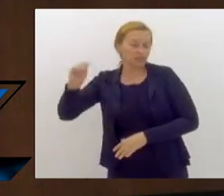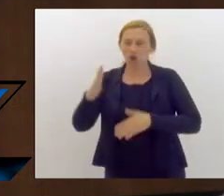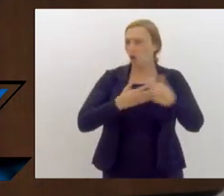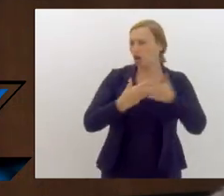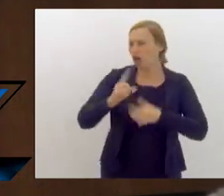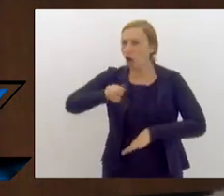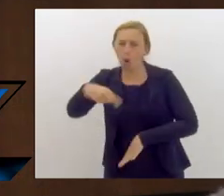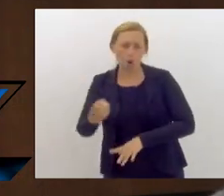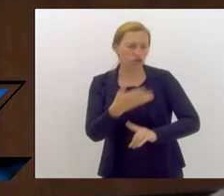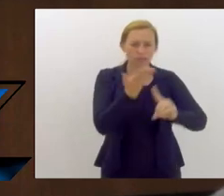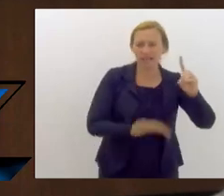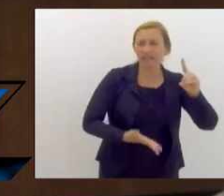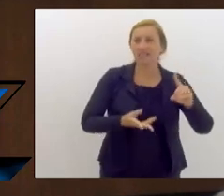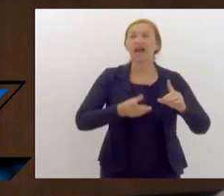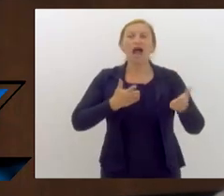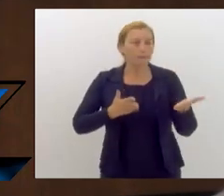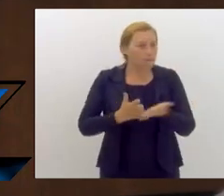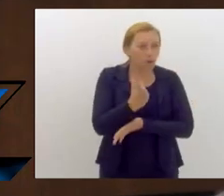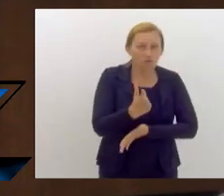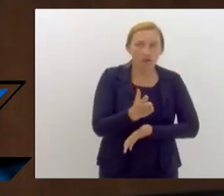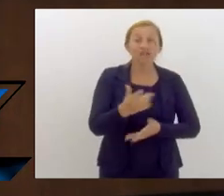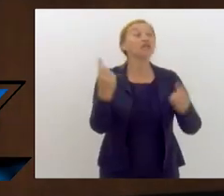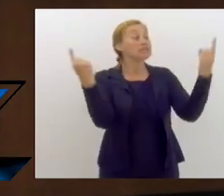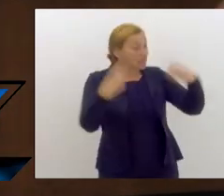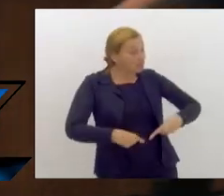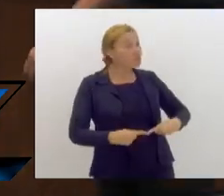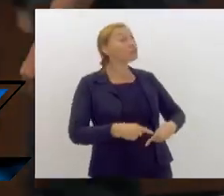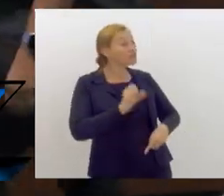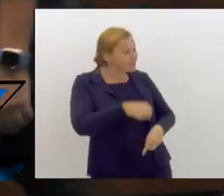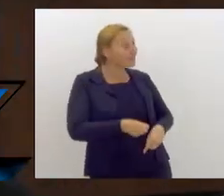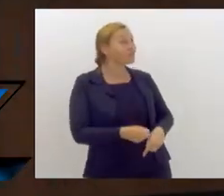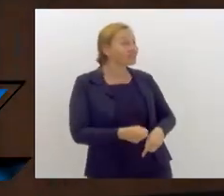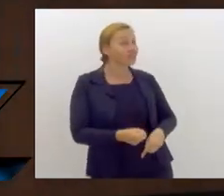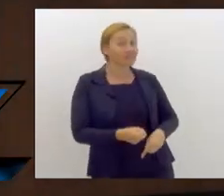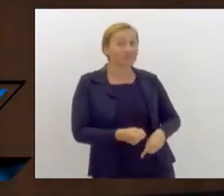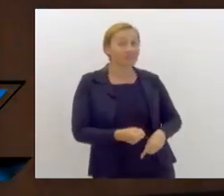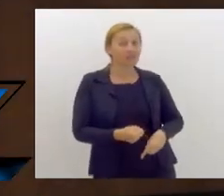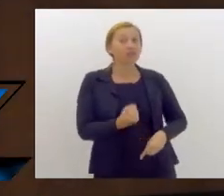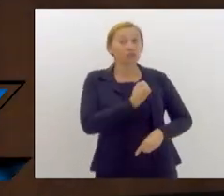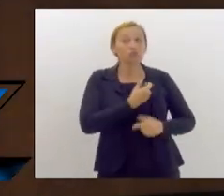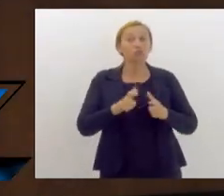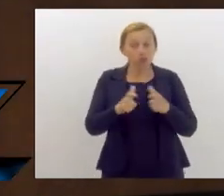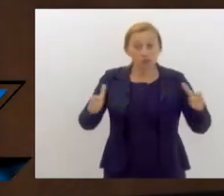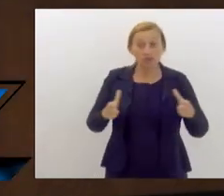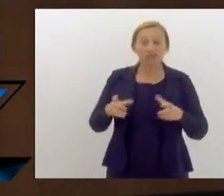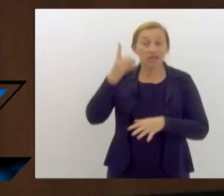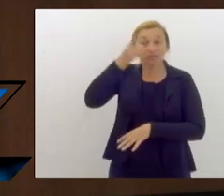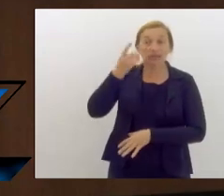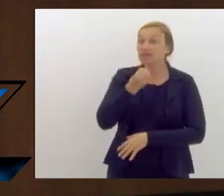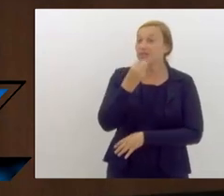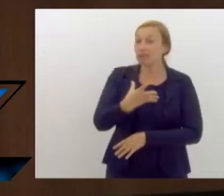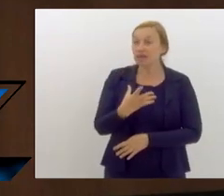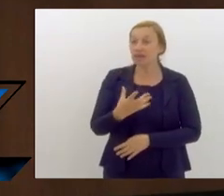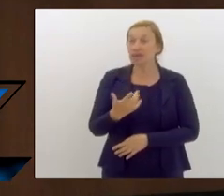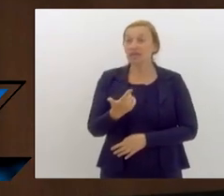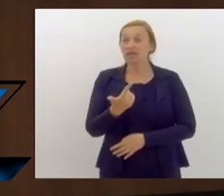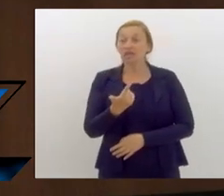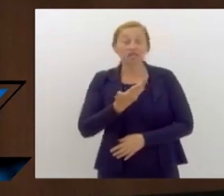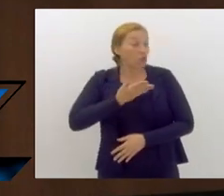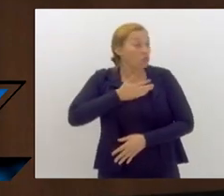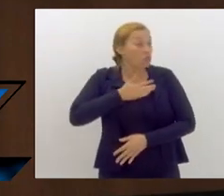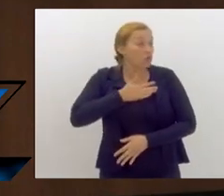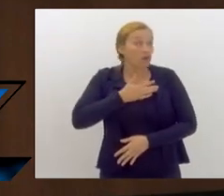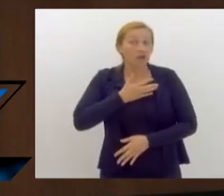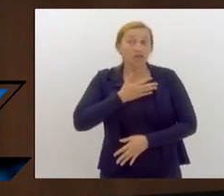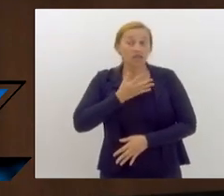homenagem será aprovado eles desafio será aprovada pela maioria dos Deputados de bem que não tem fobia da Farda agora